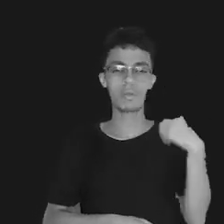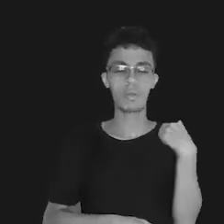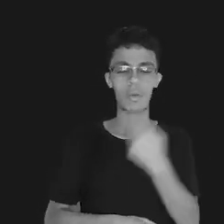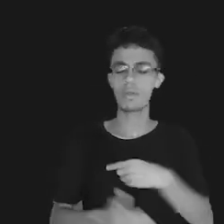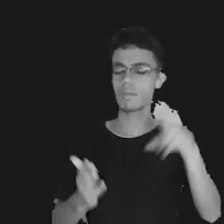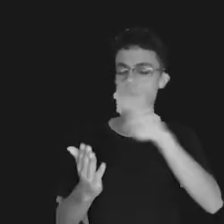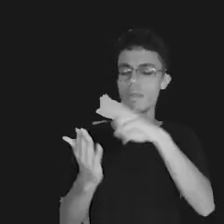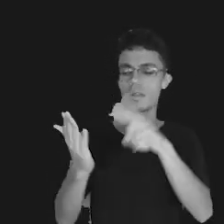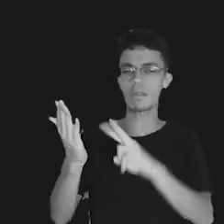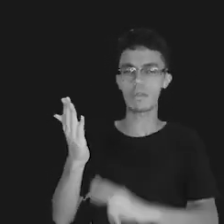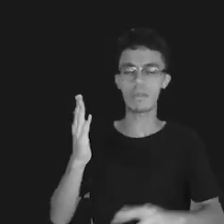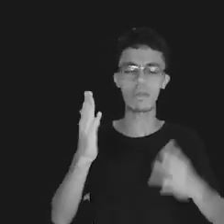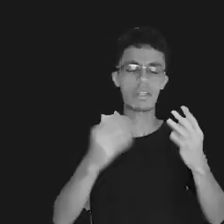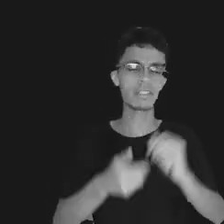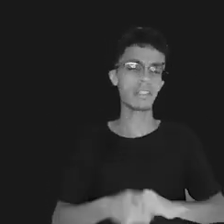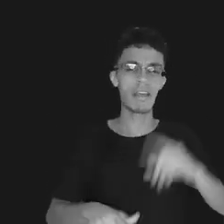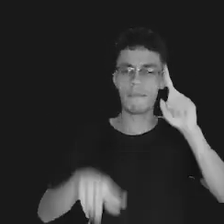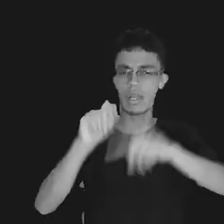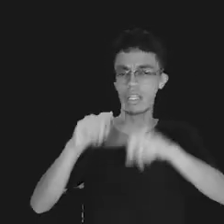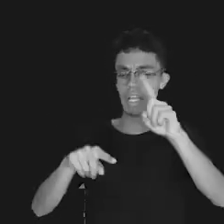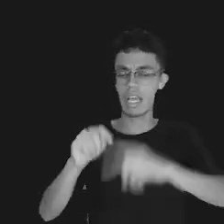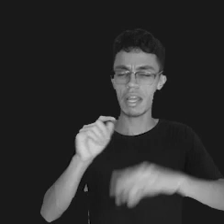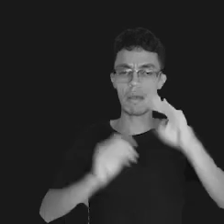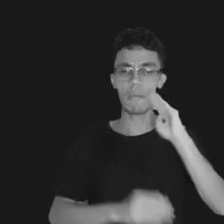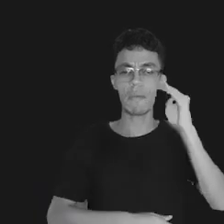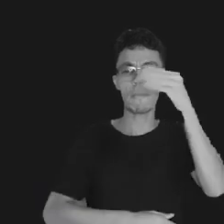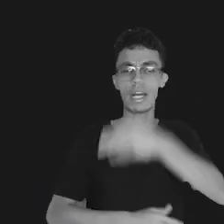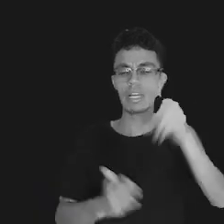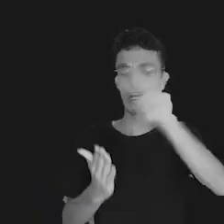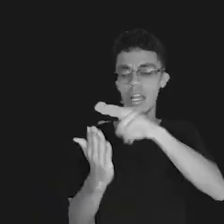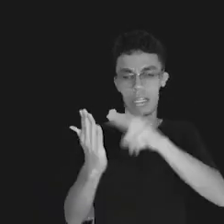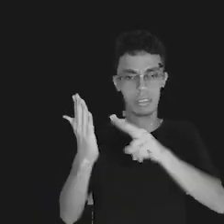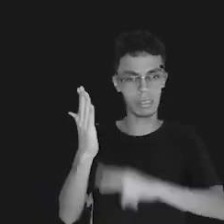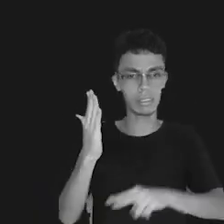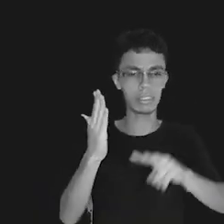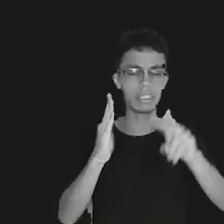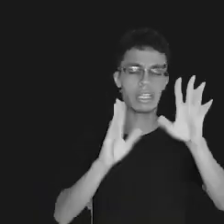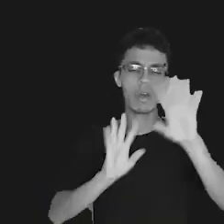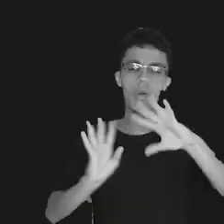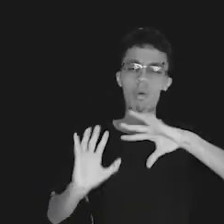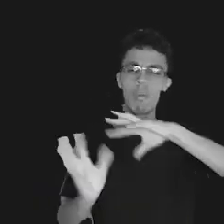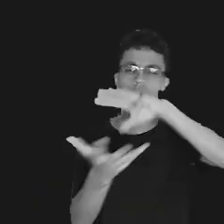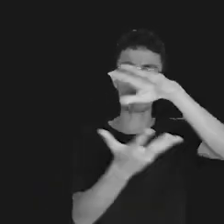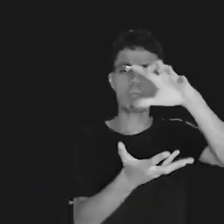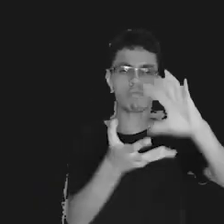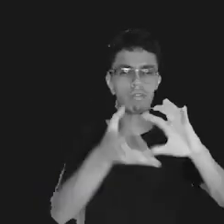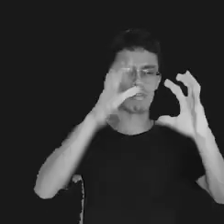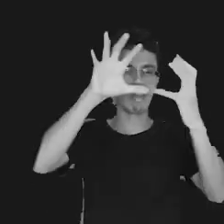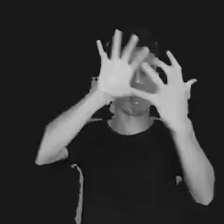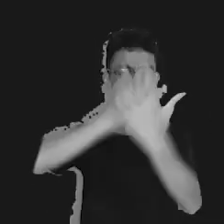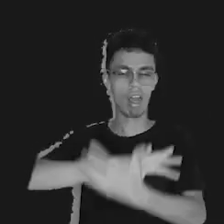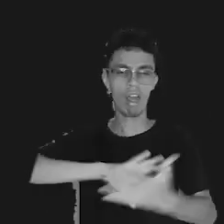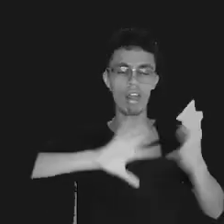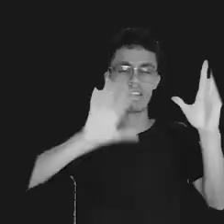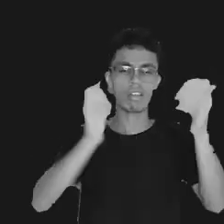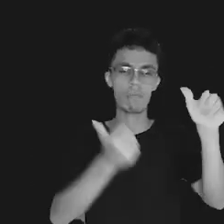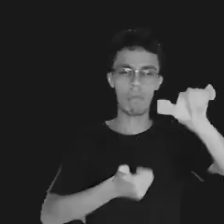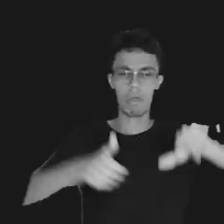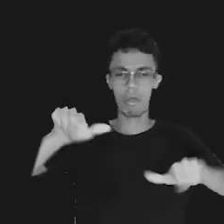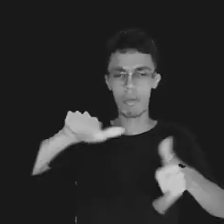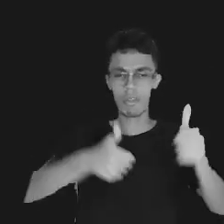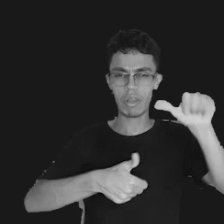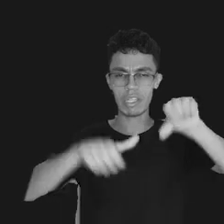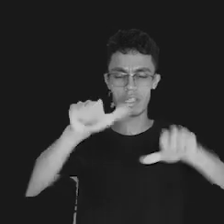leitura. Cultivar a matéria. Ler na matéria. O mundo se transformaria num grande laboratório de